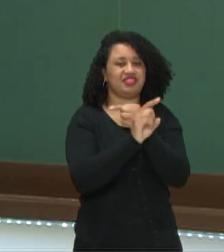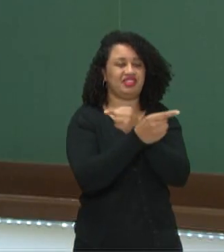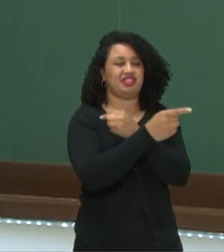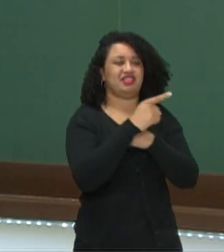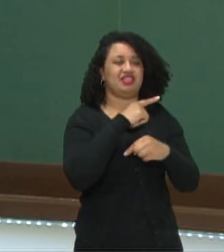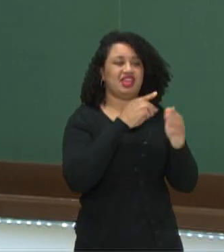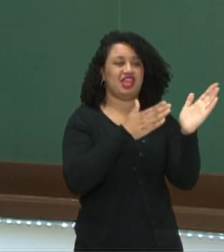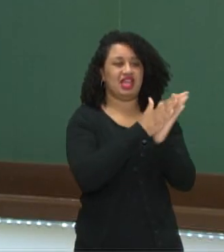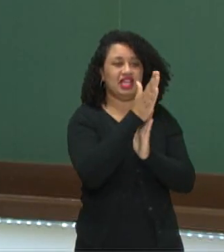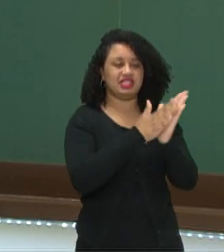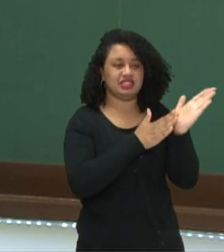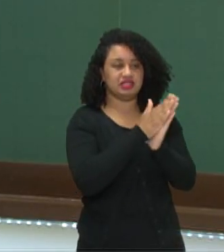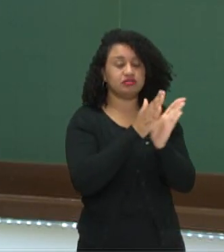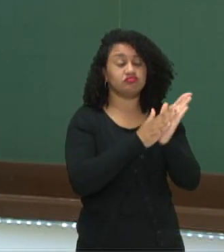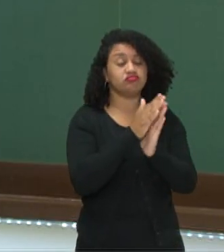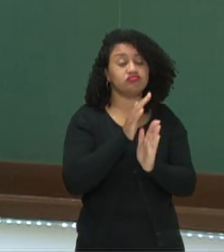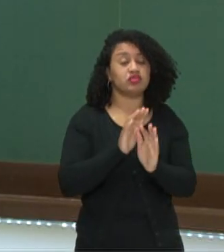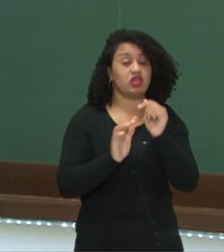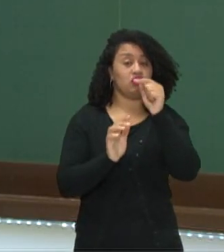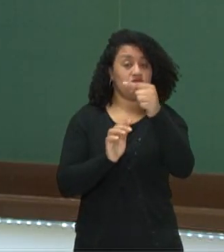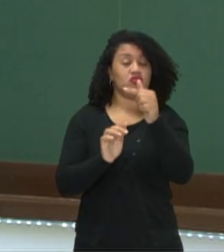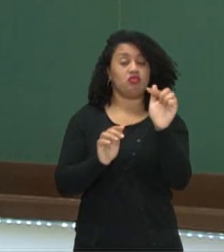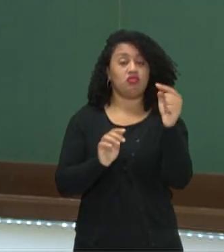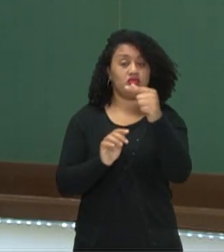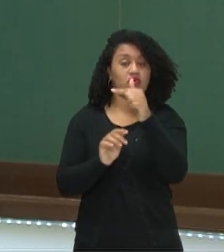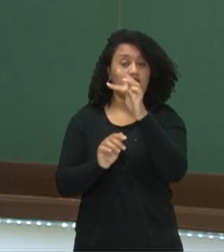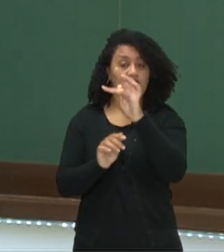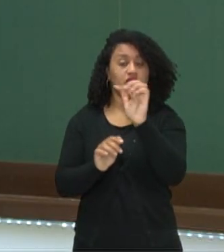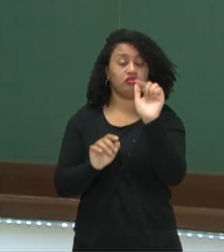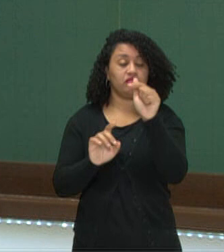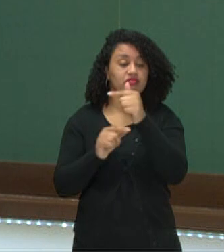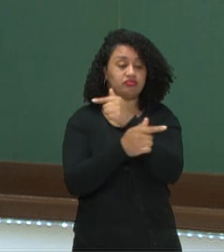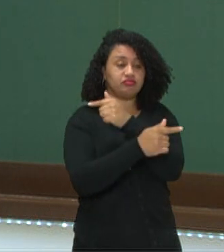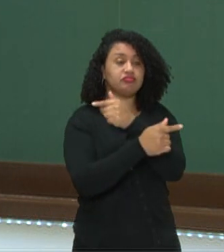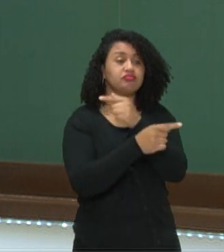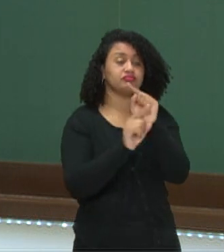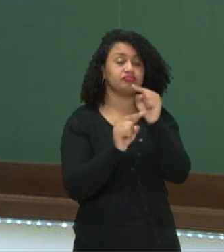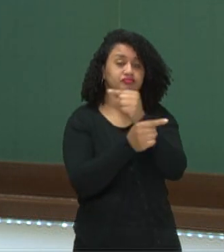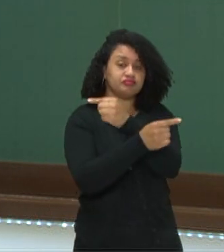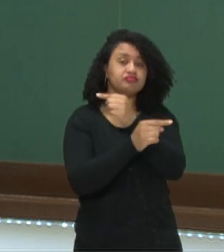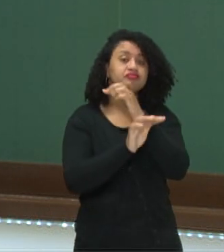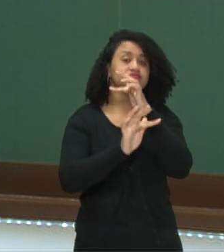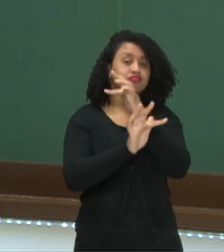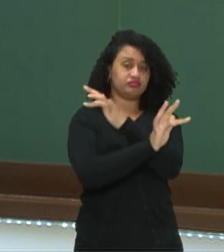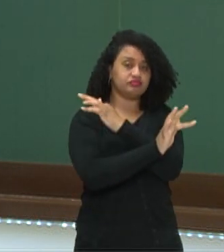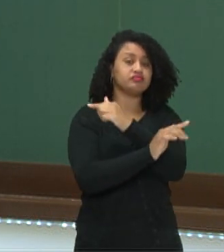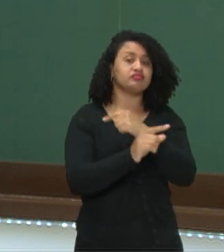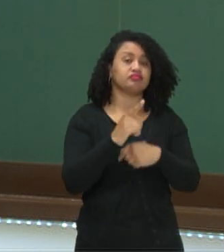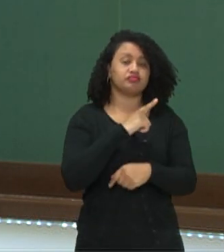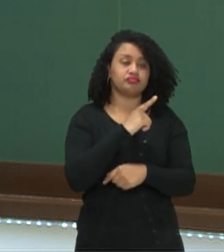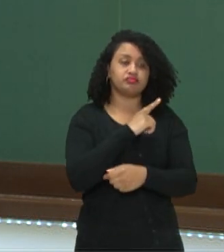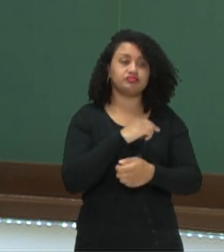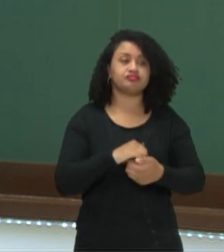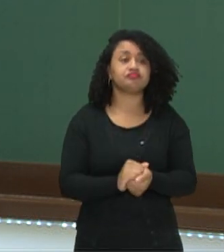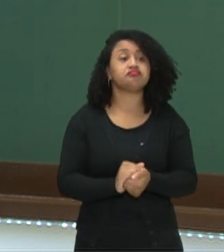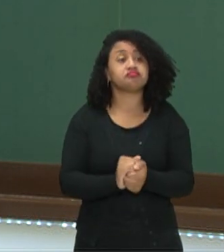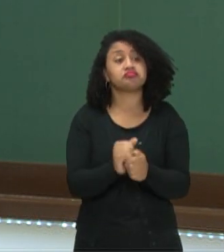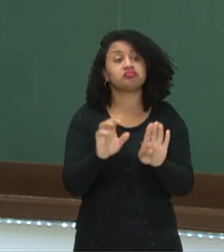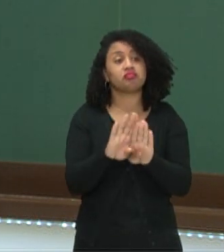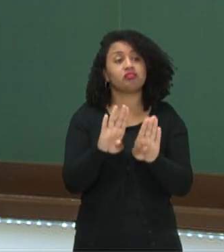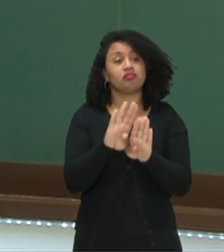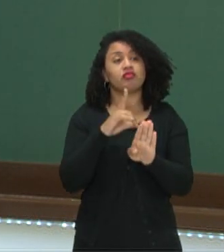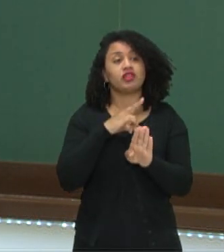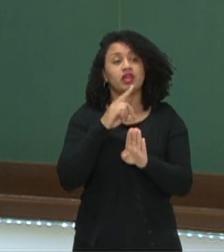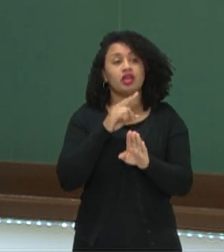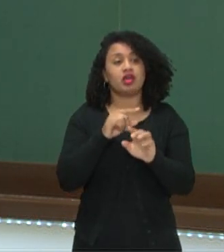atrito. Então, esse F, essa força de atrito, estão diretamente relacionados aqui. Pois bem, além disso, nós temos